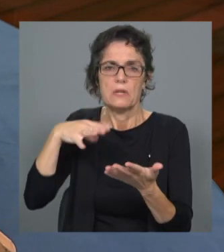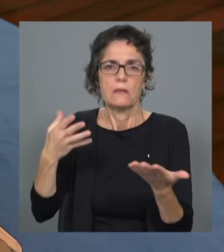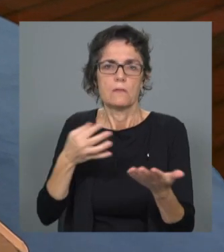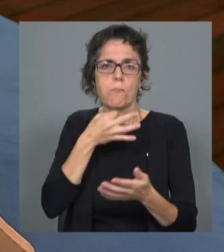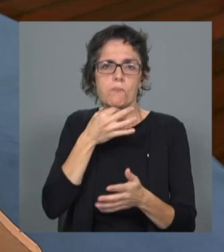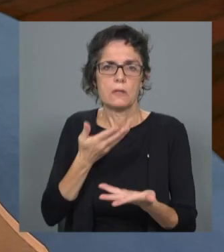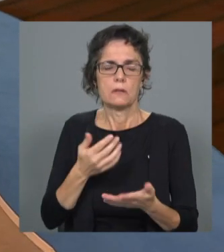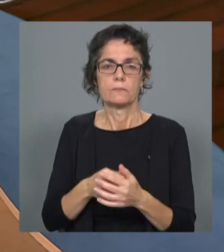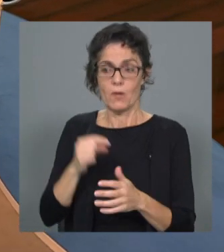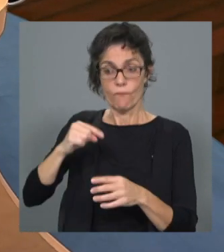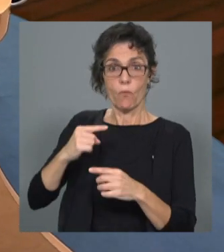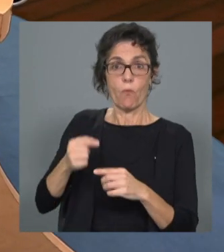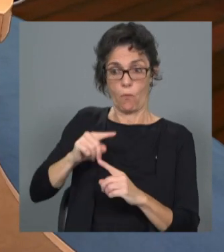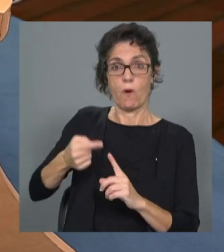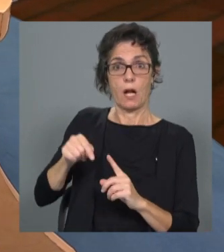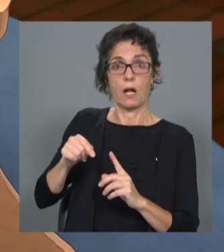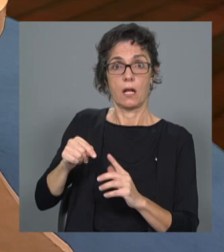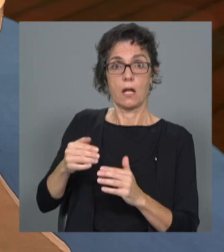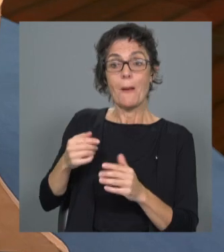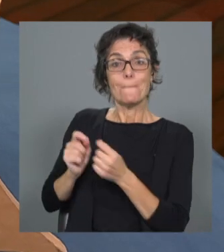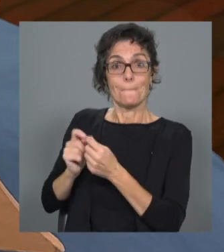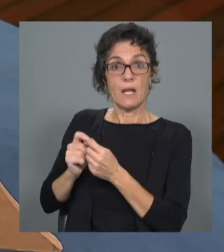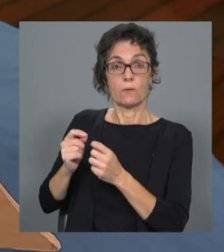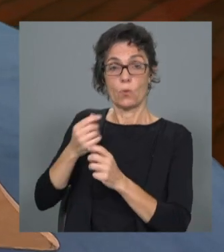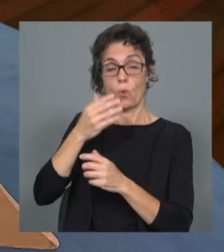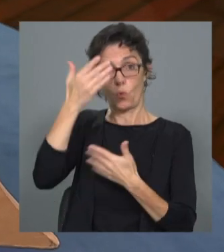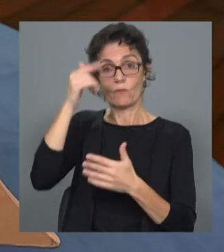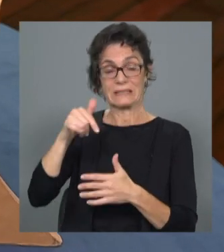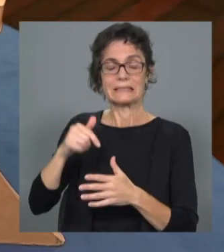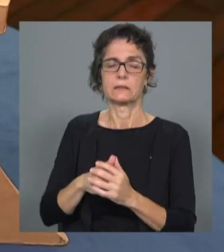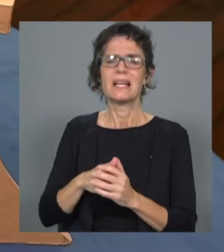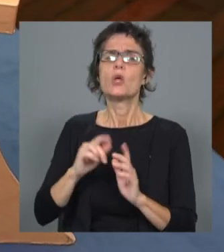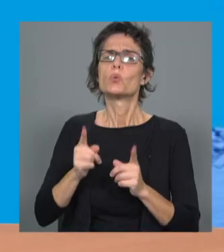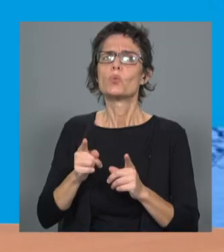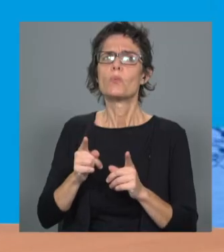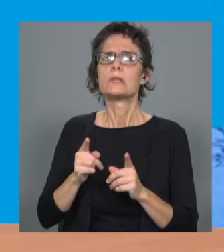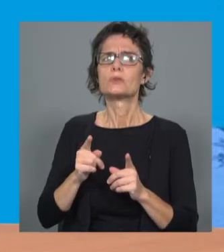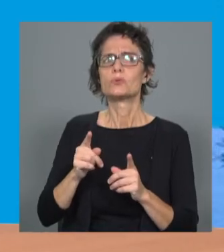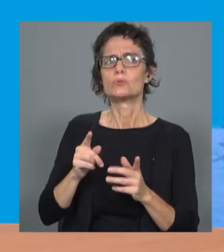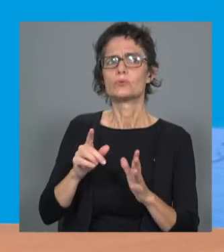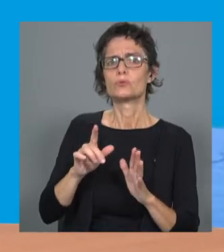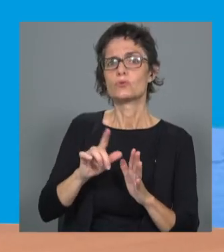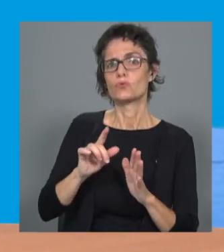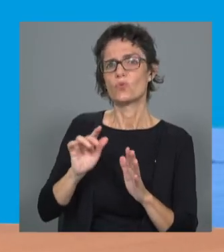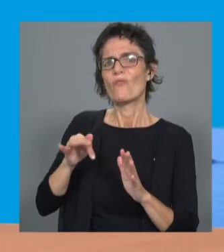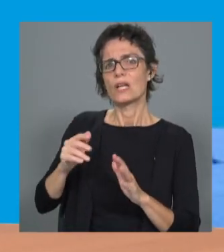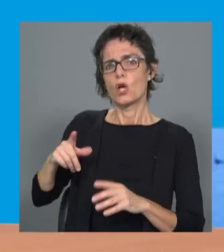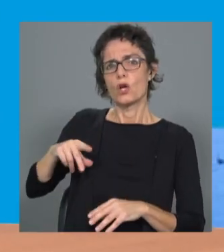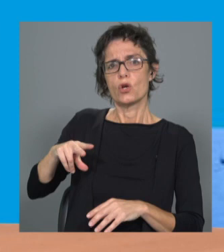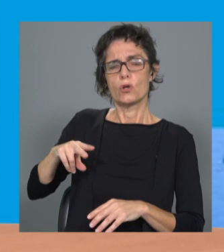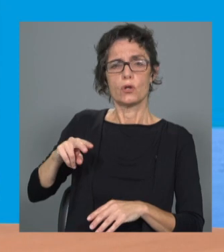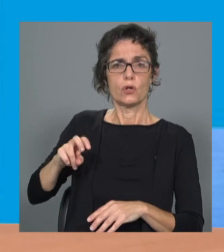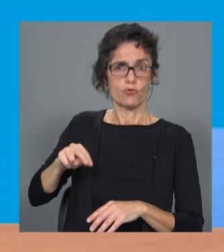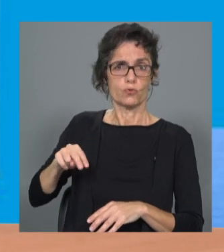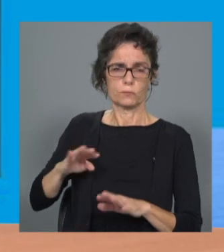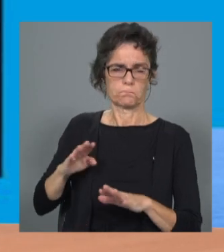não é? Sim, foi agora em julho. Próximo do verão, no verão. Início de julho. Final de junho, início de julho. E durante esse mês ela